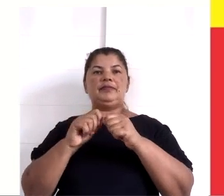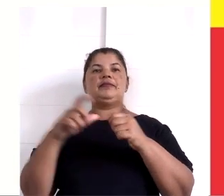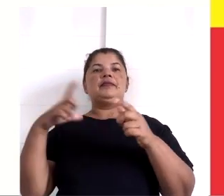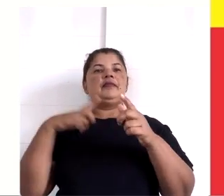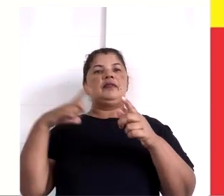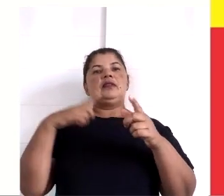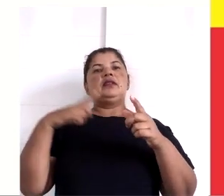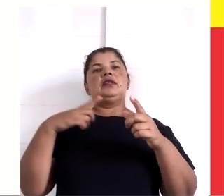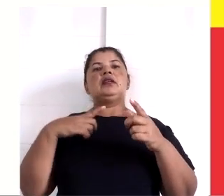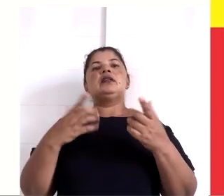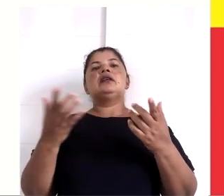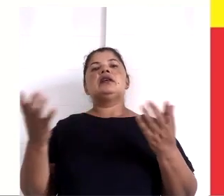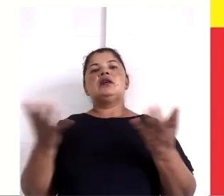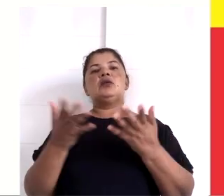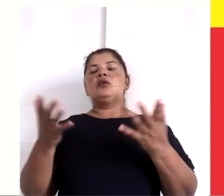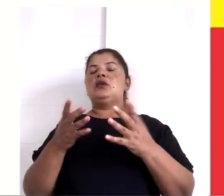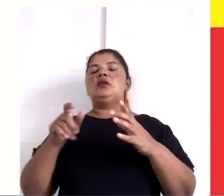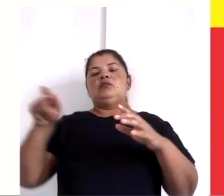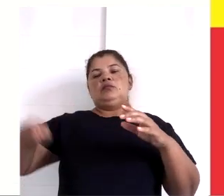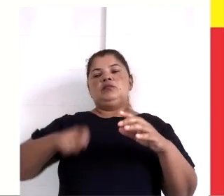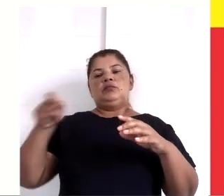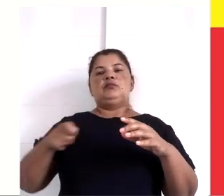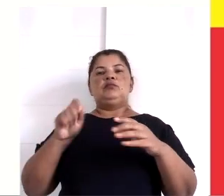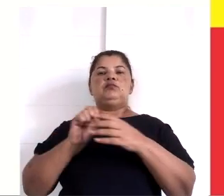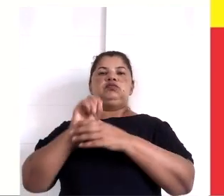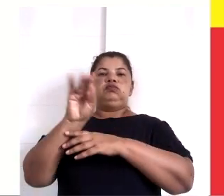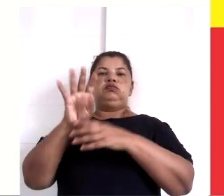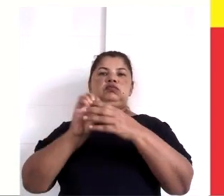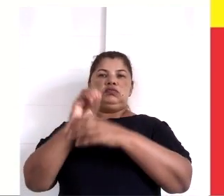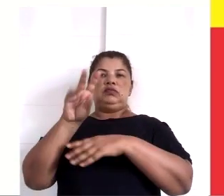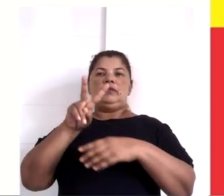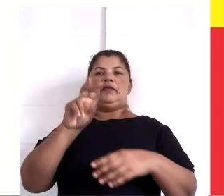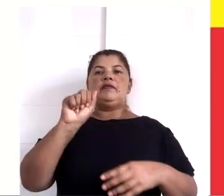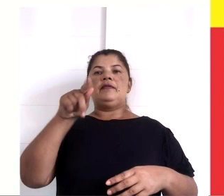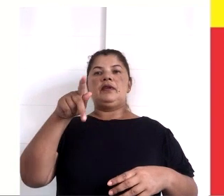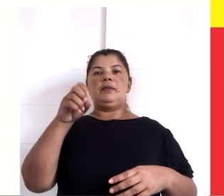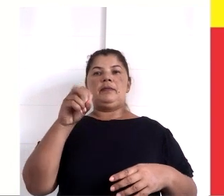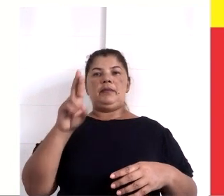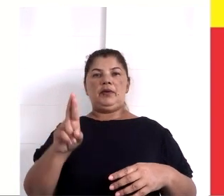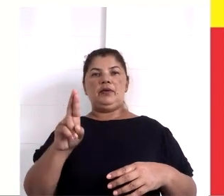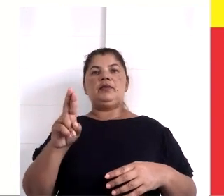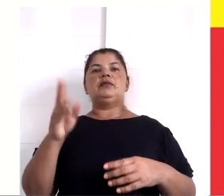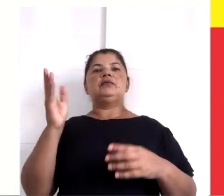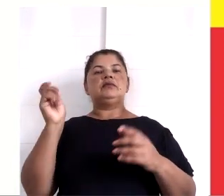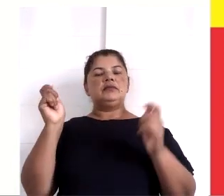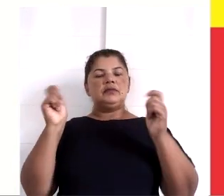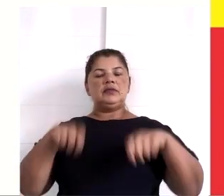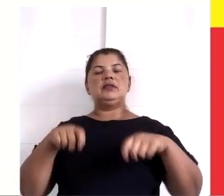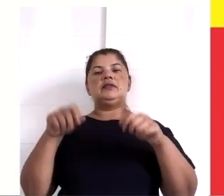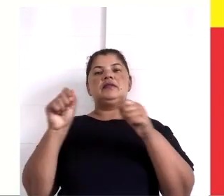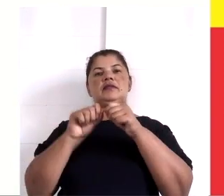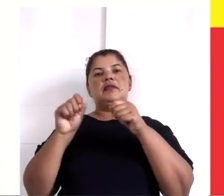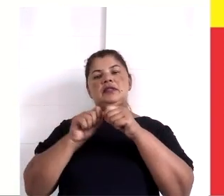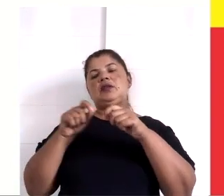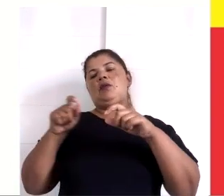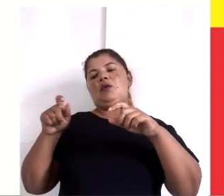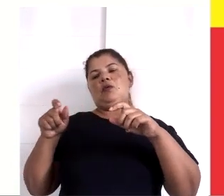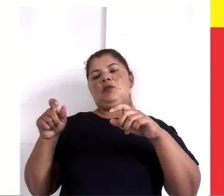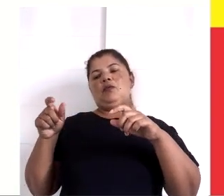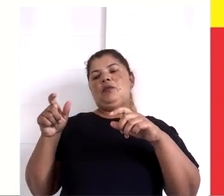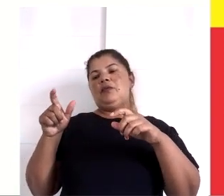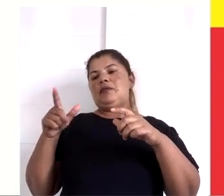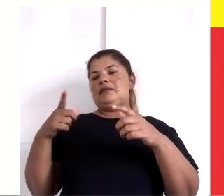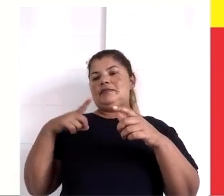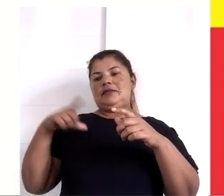tá? Ela é totalmente agora a vapor. O vapor ele passa por dentro da máquina e faz com que o volante,